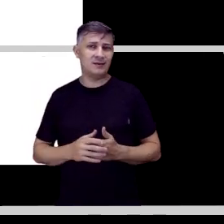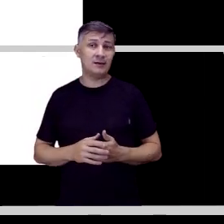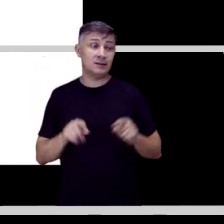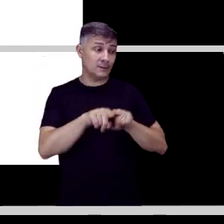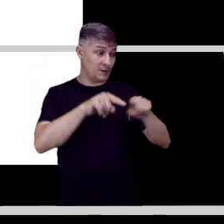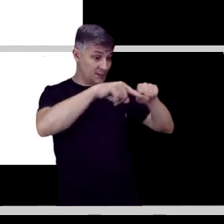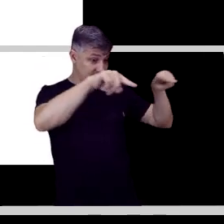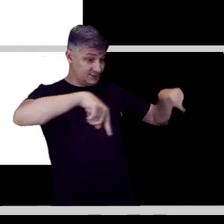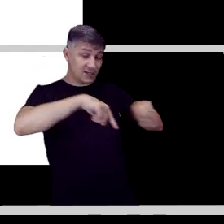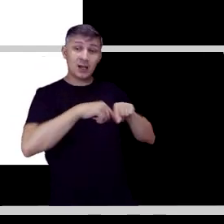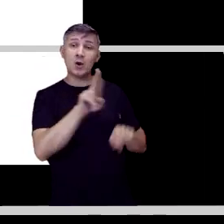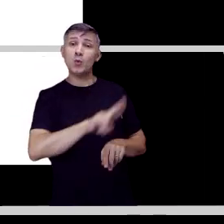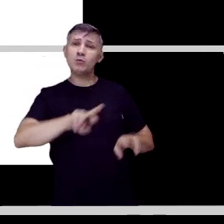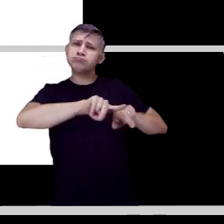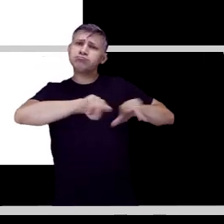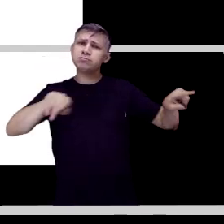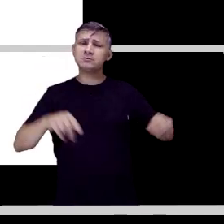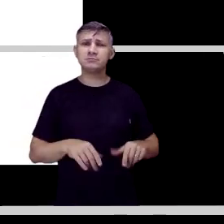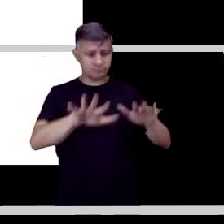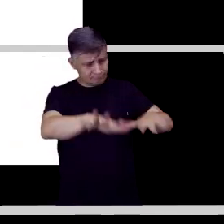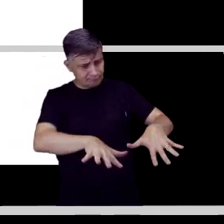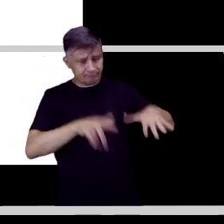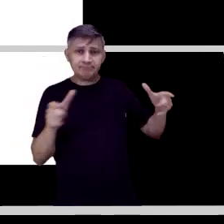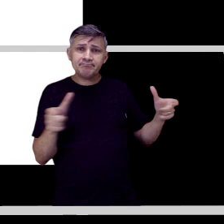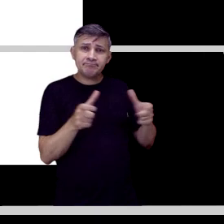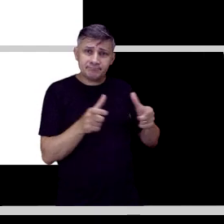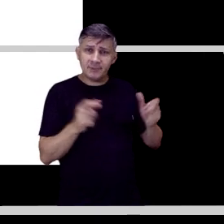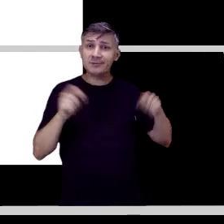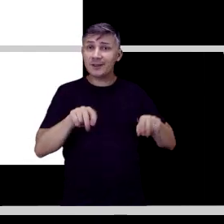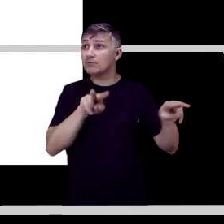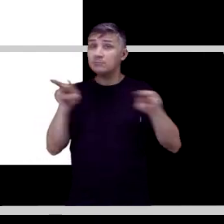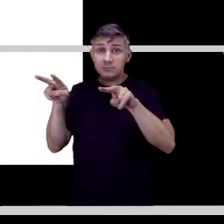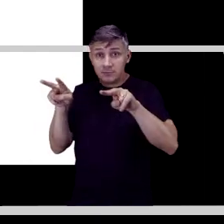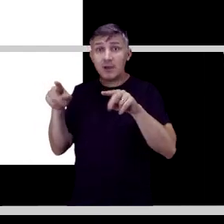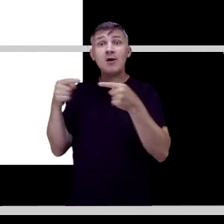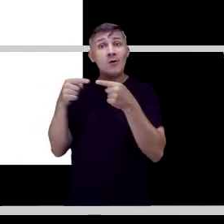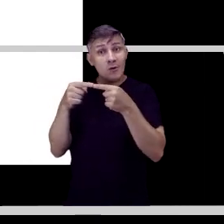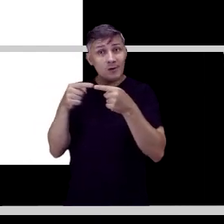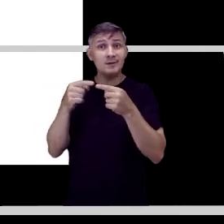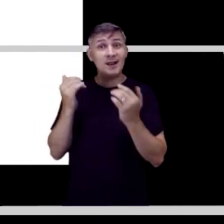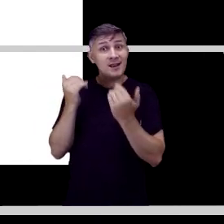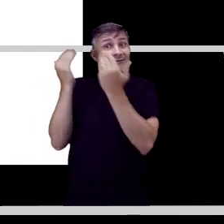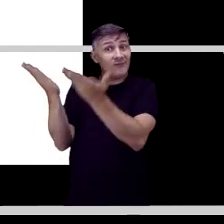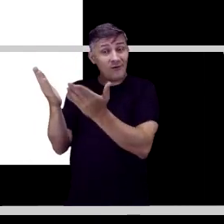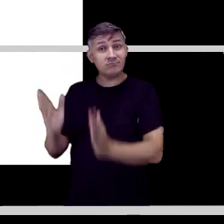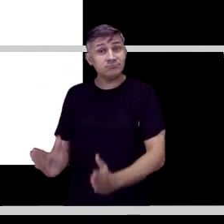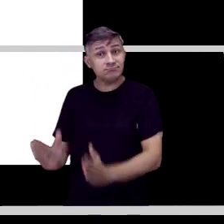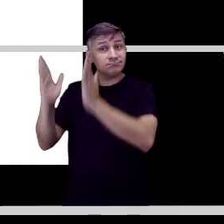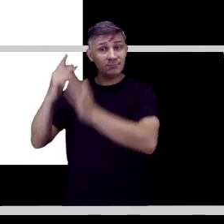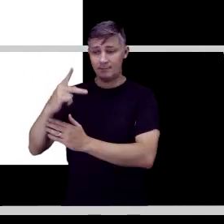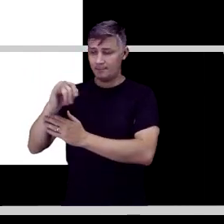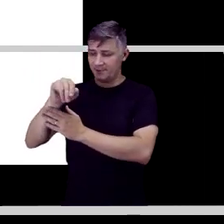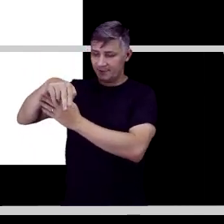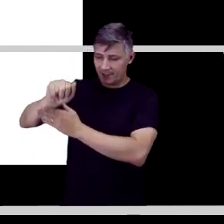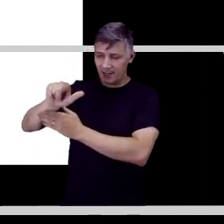uma sala multiuso, um pequeno auditoriozinho, né, que olha exatamente para o edifício da